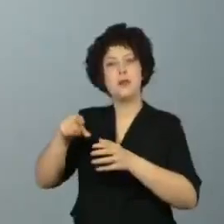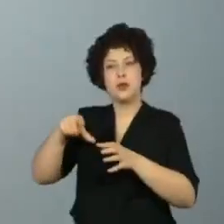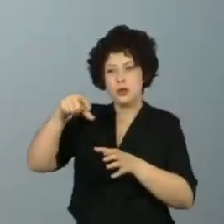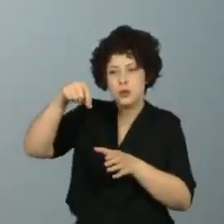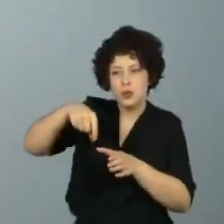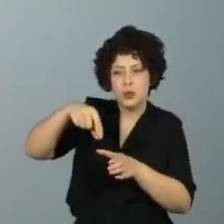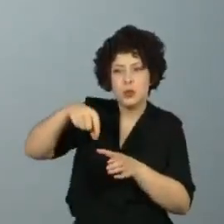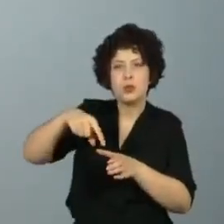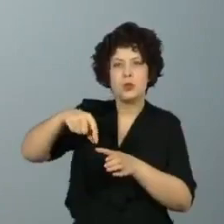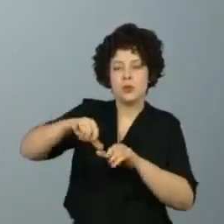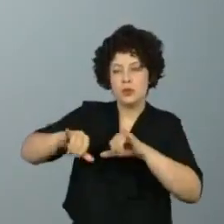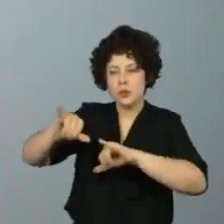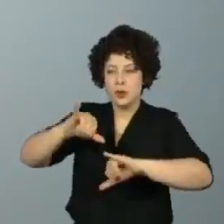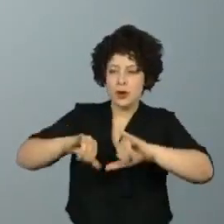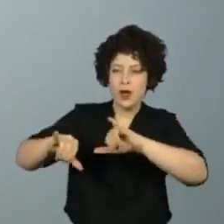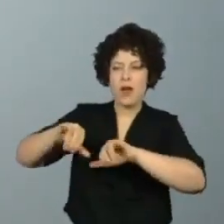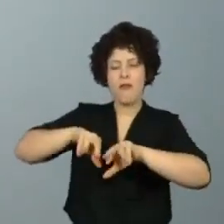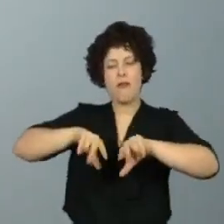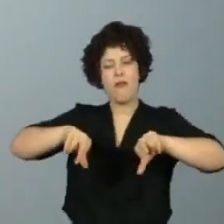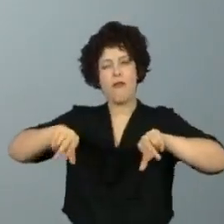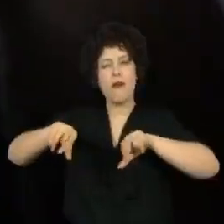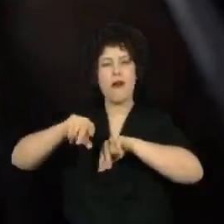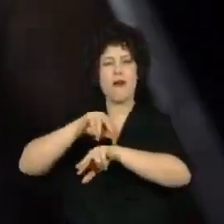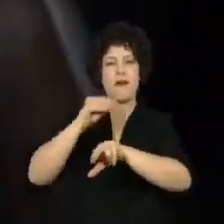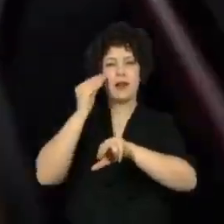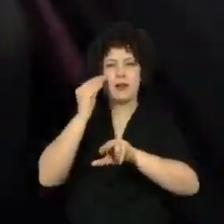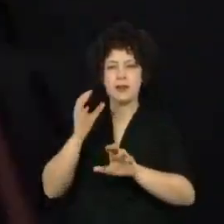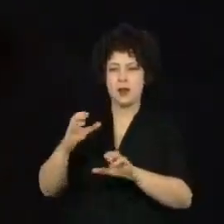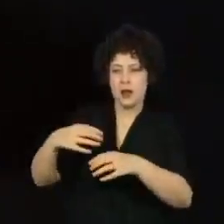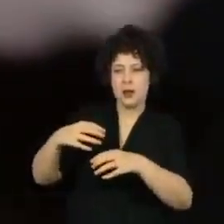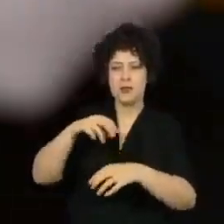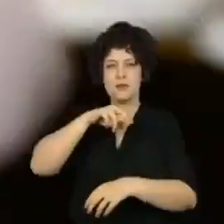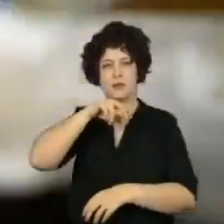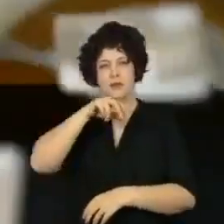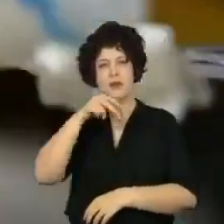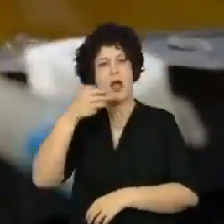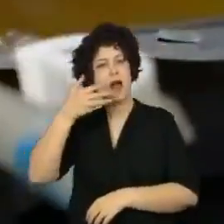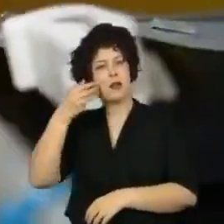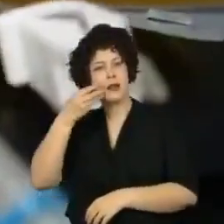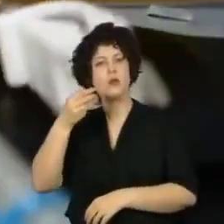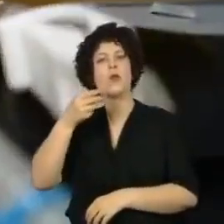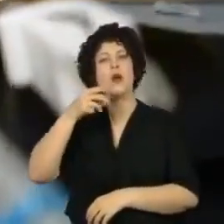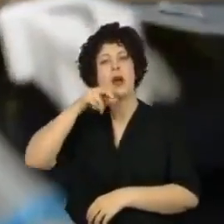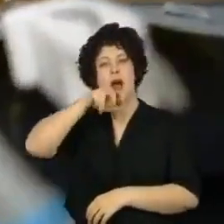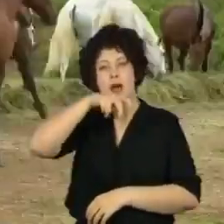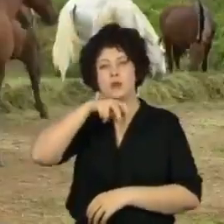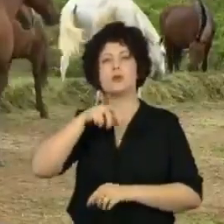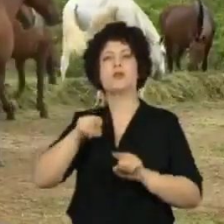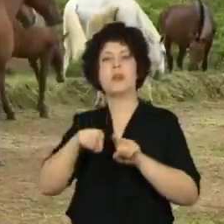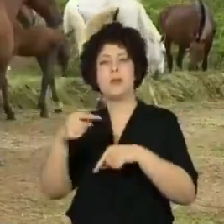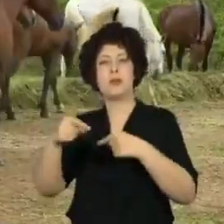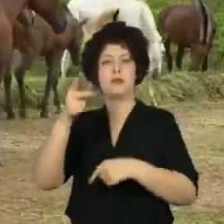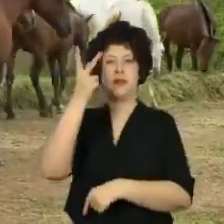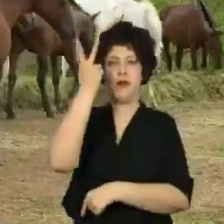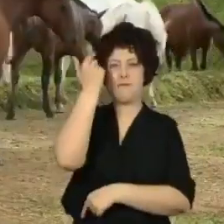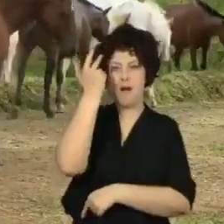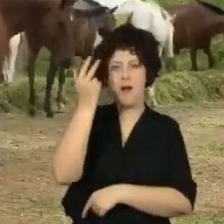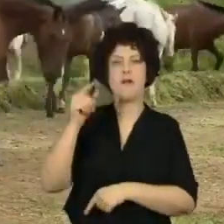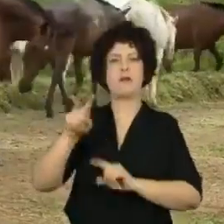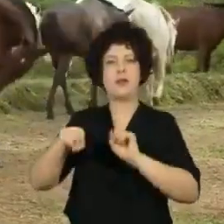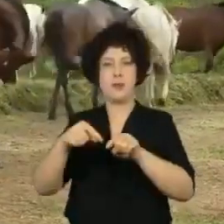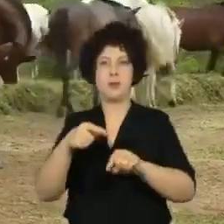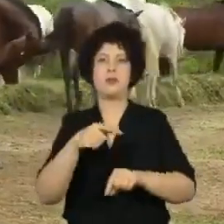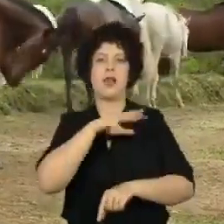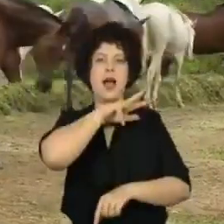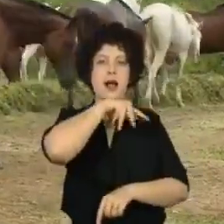cultivado inativado ou submetido a vários testes em camundongos e por último aplicado em cavalos os animais após